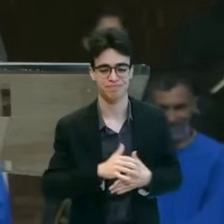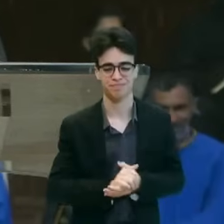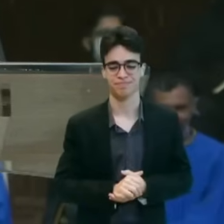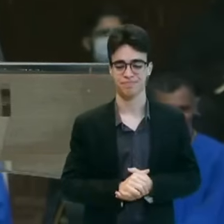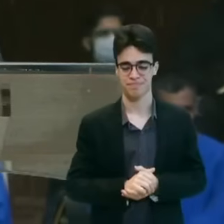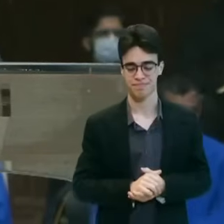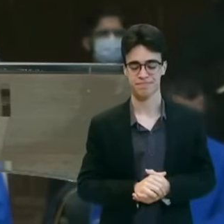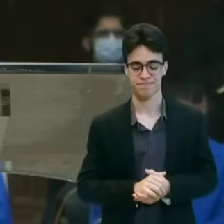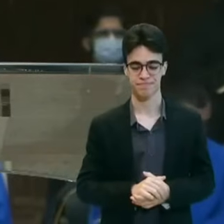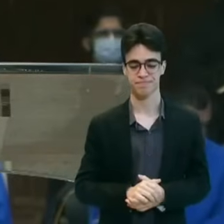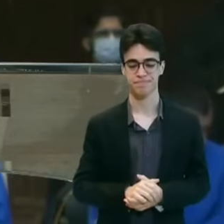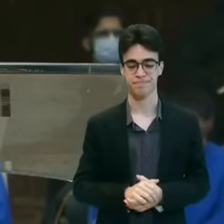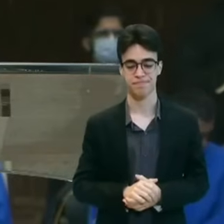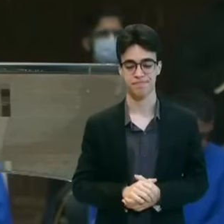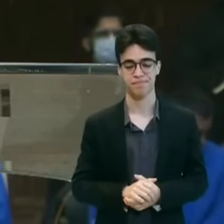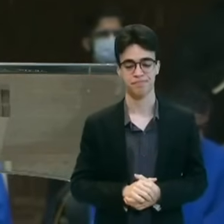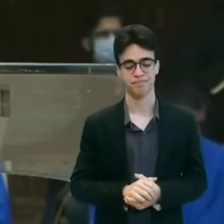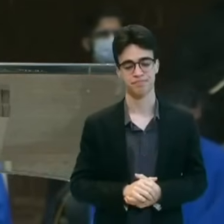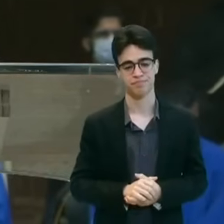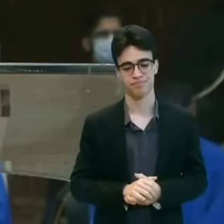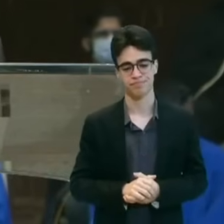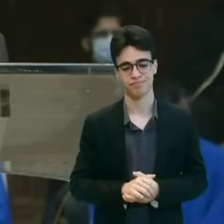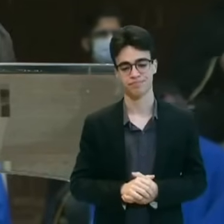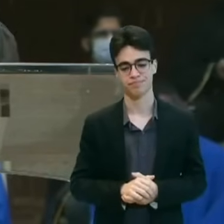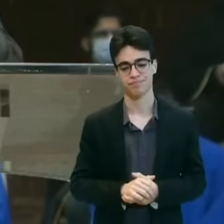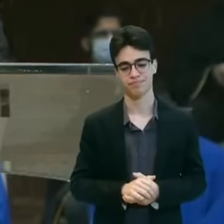vai nos ensinar, e diz assim: